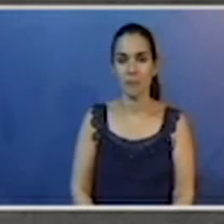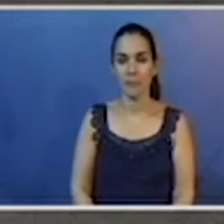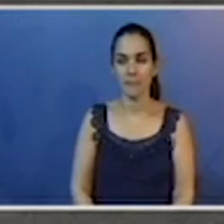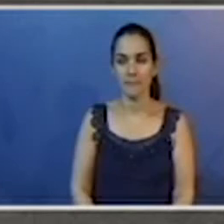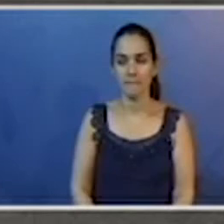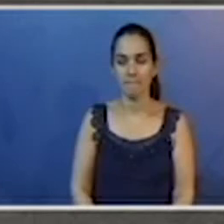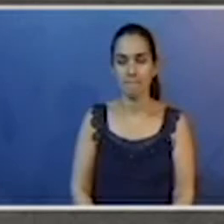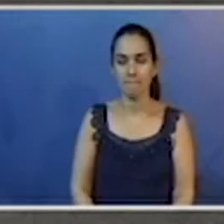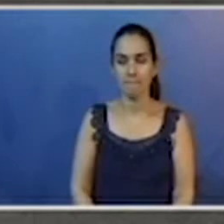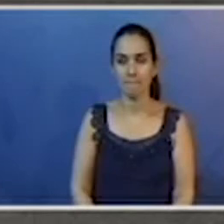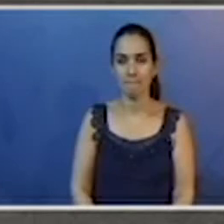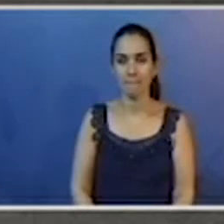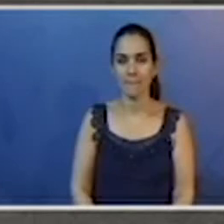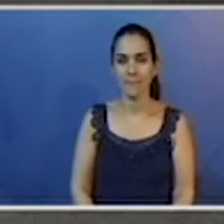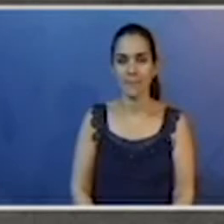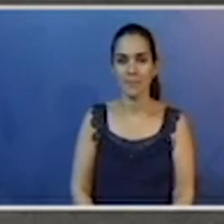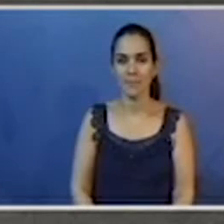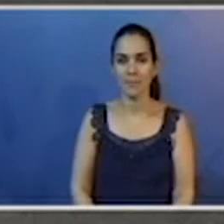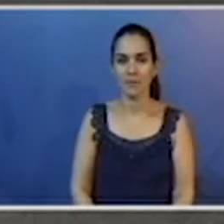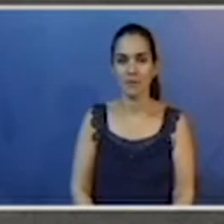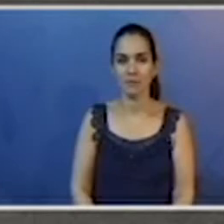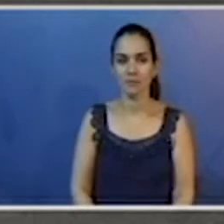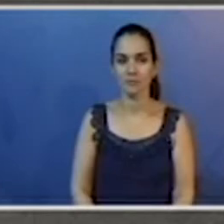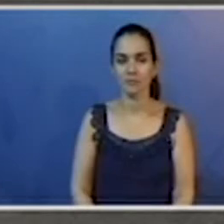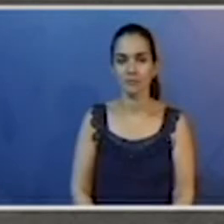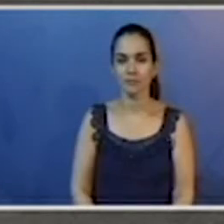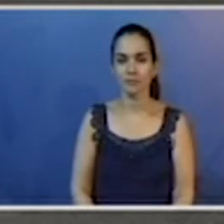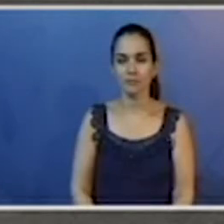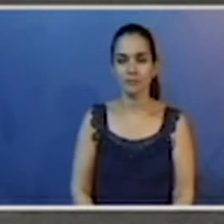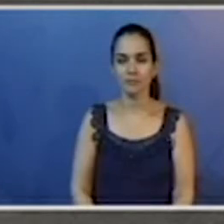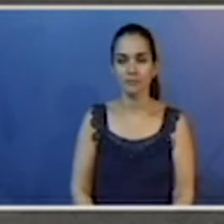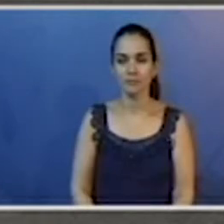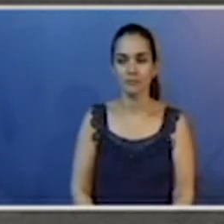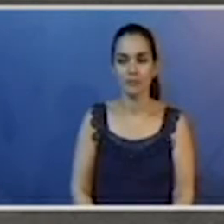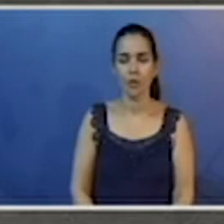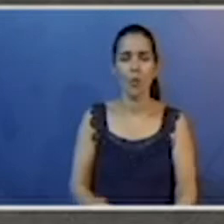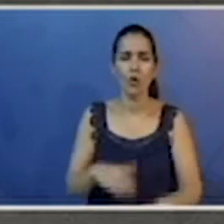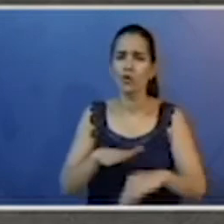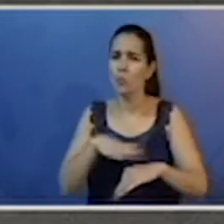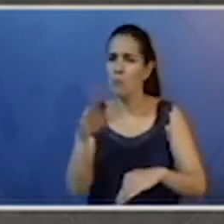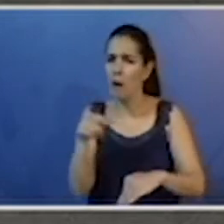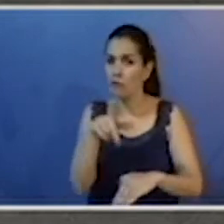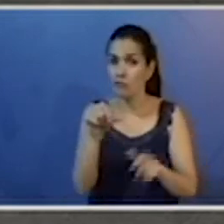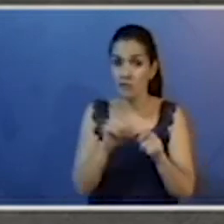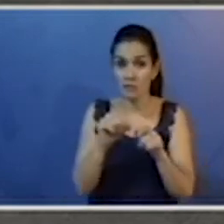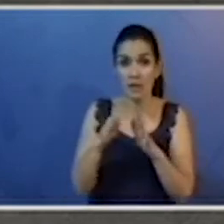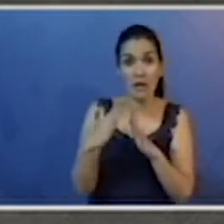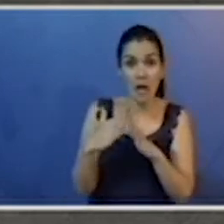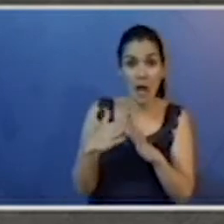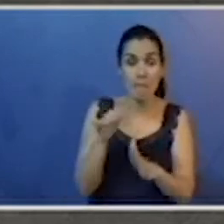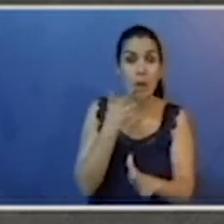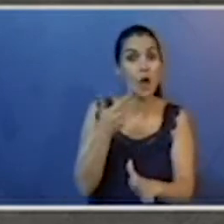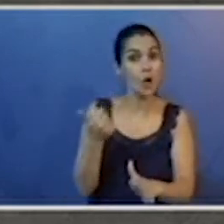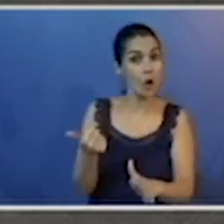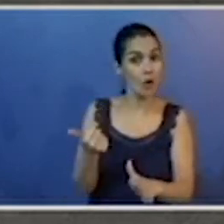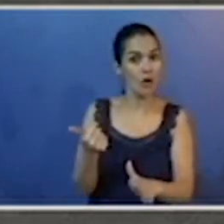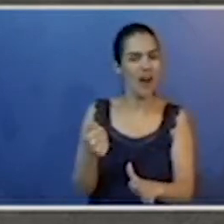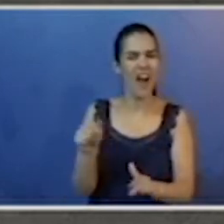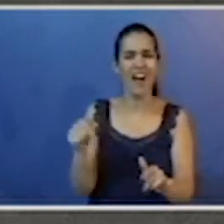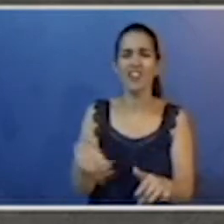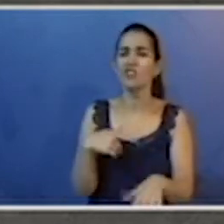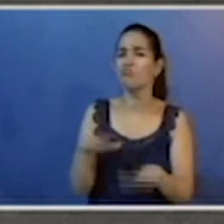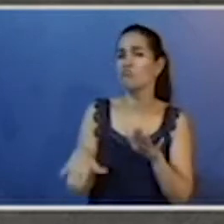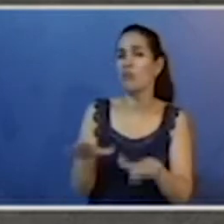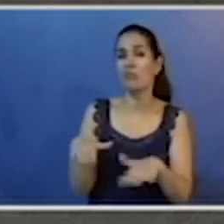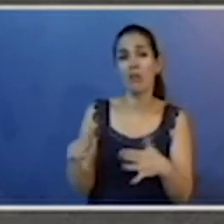E aí a beleza quanto mais você quiser ir na sua casa ou melhor em a gente aqui não tem